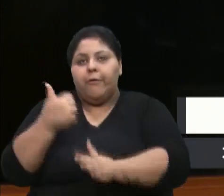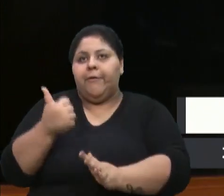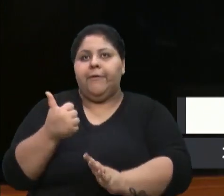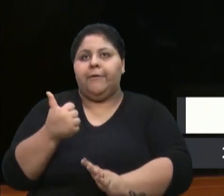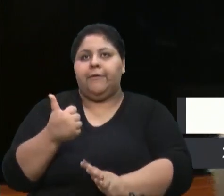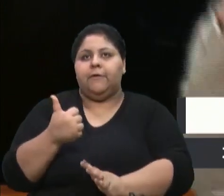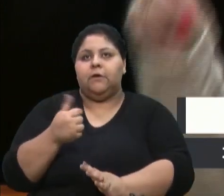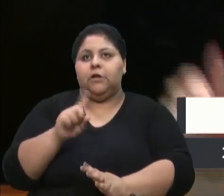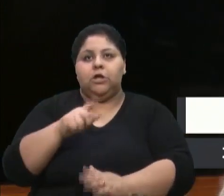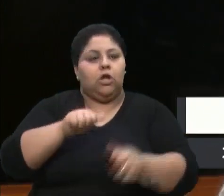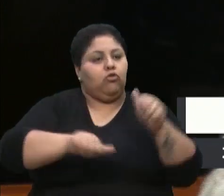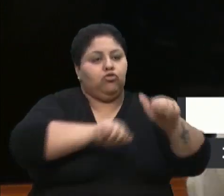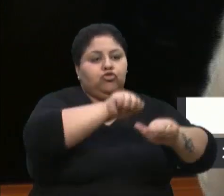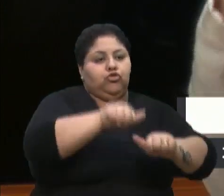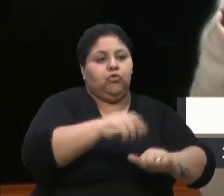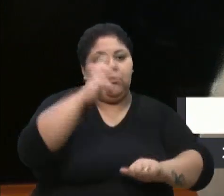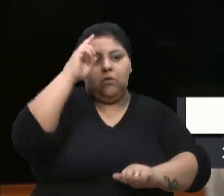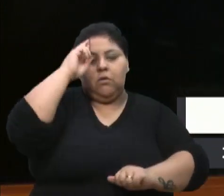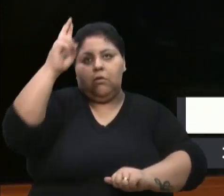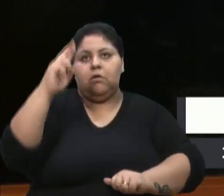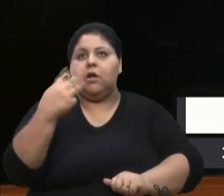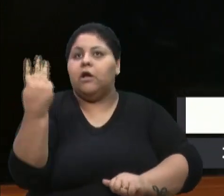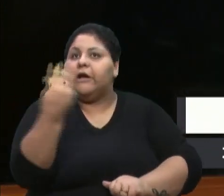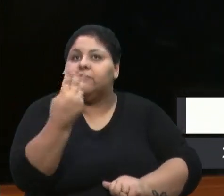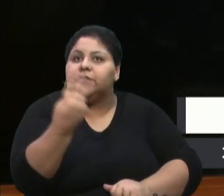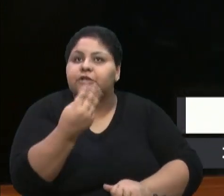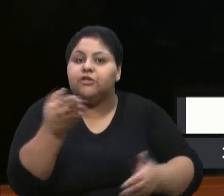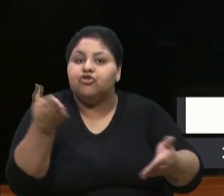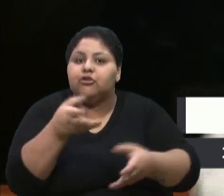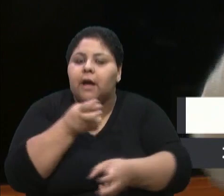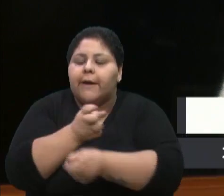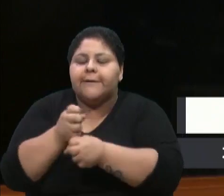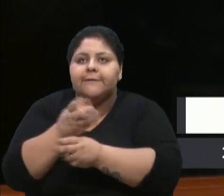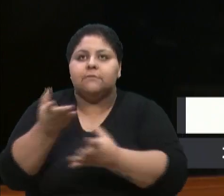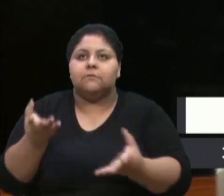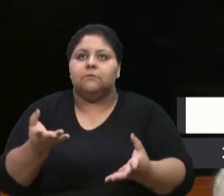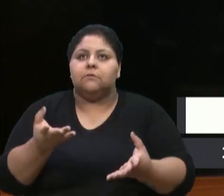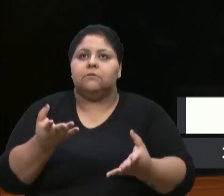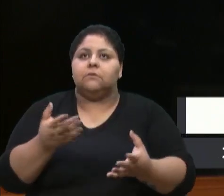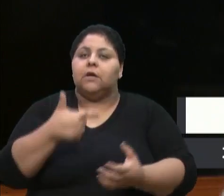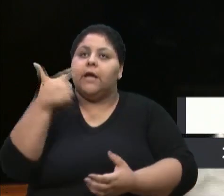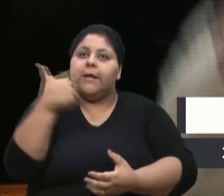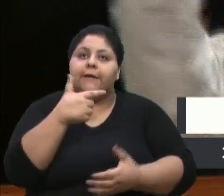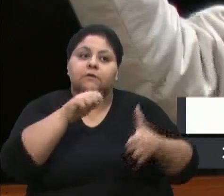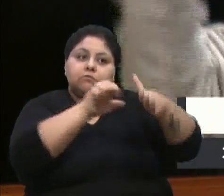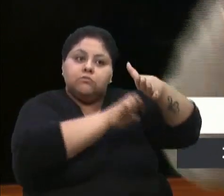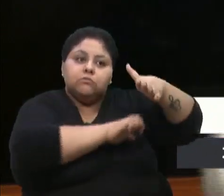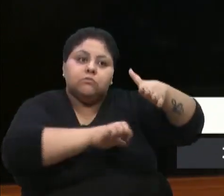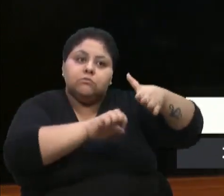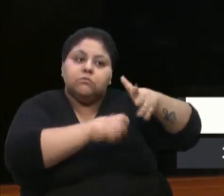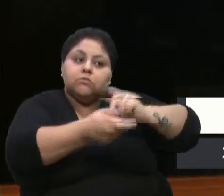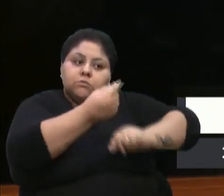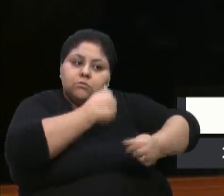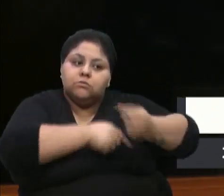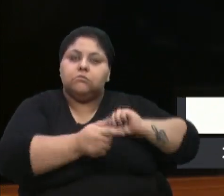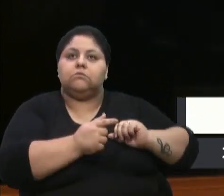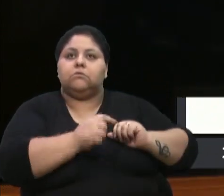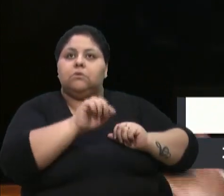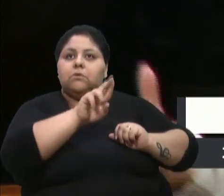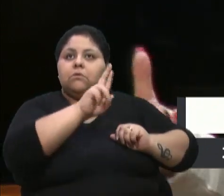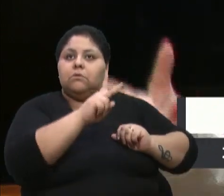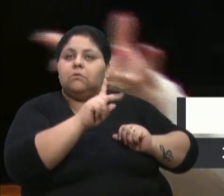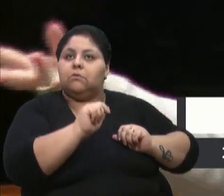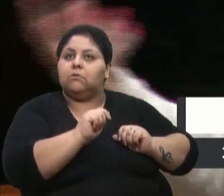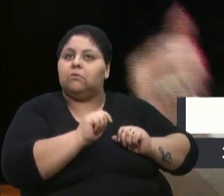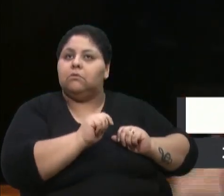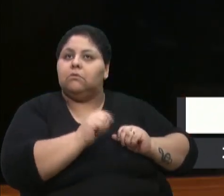só trocar o diretor, já é o terceiro que vem esse ano, já é a segunda empresa que vai lá administrar a UPA